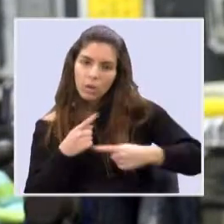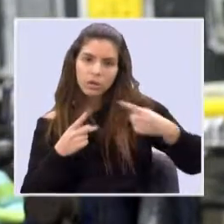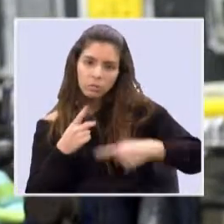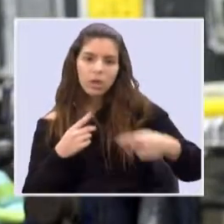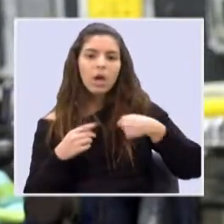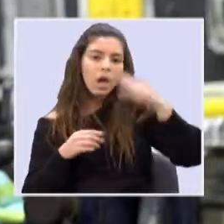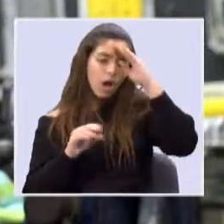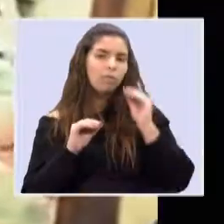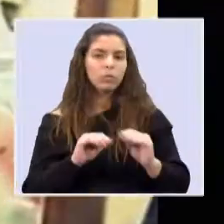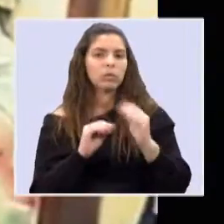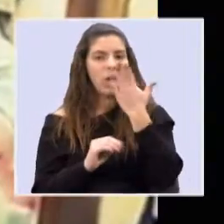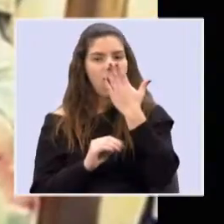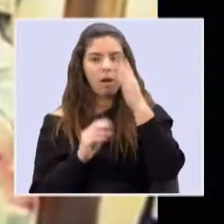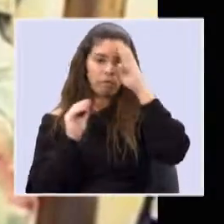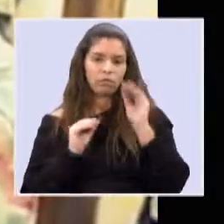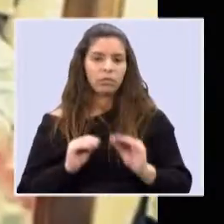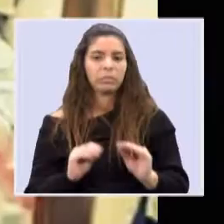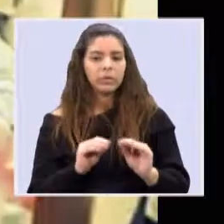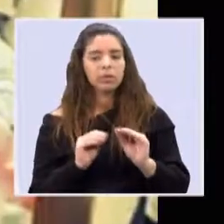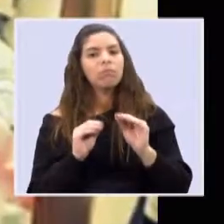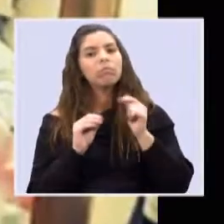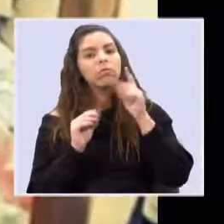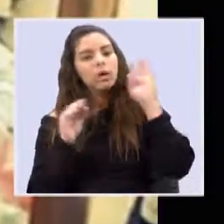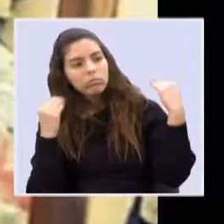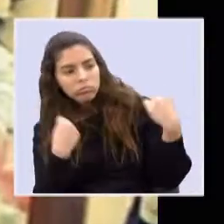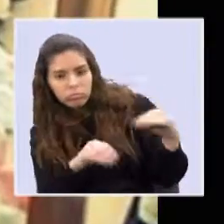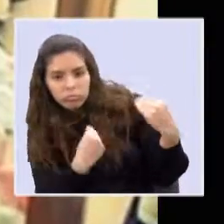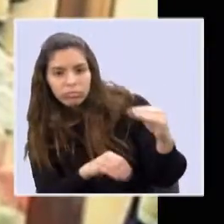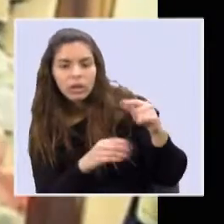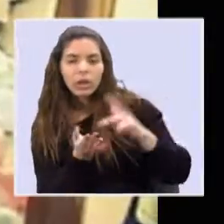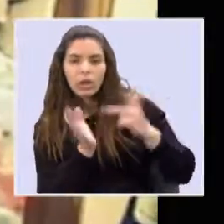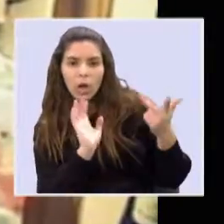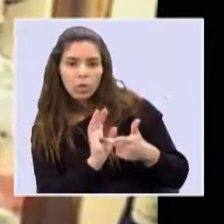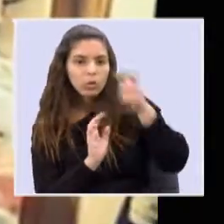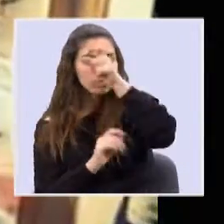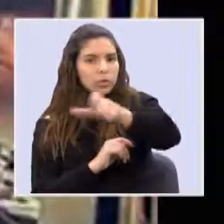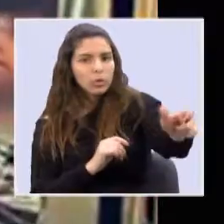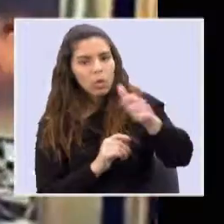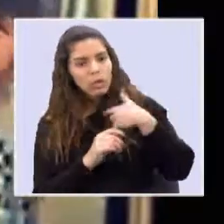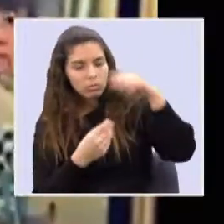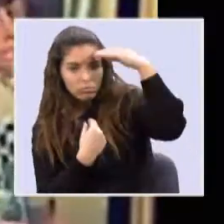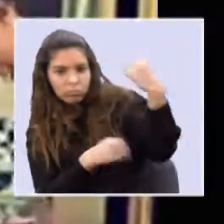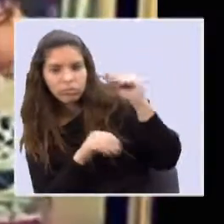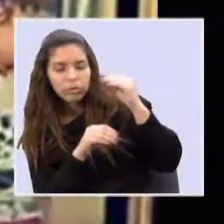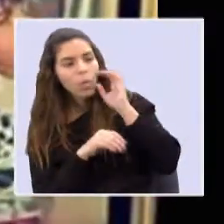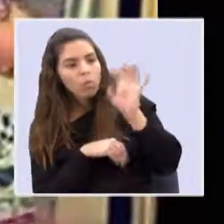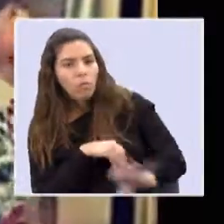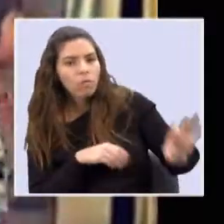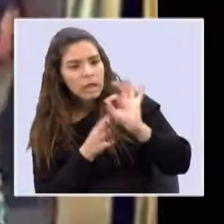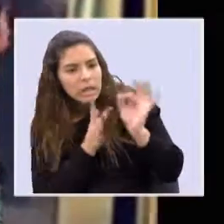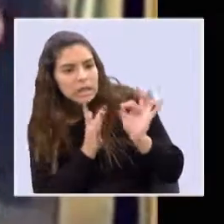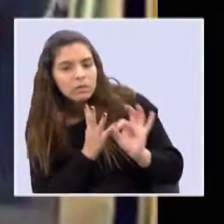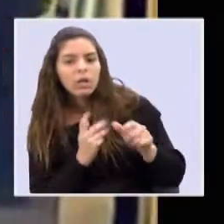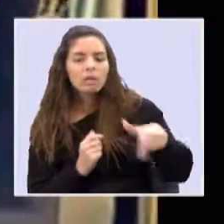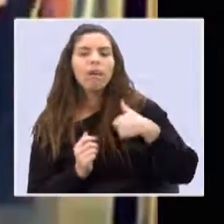tínhamos. Fazíamos atividades de formação, basicamente, de ensinar workshops em que ensinávamos tecnologia às pessoas. E começamos a reparar